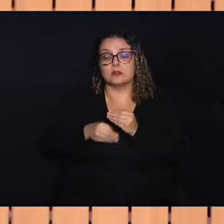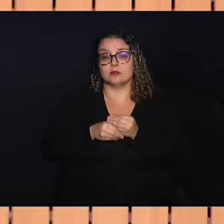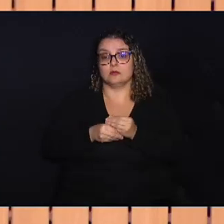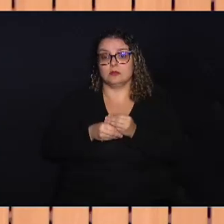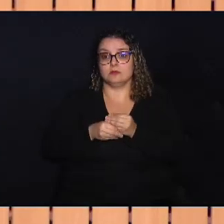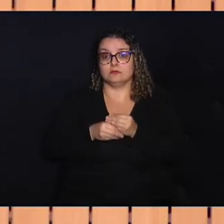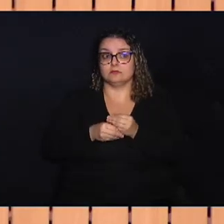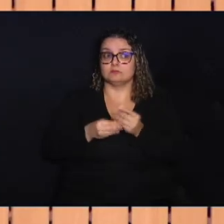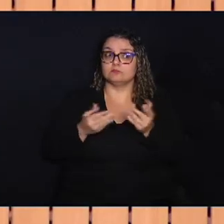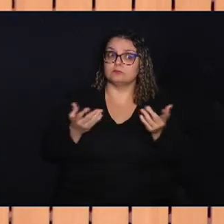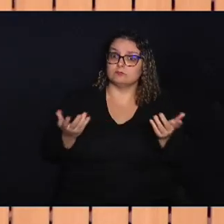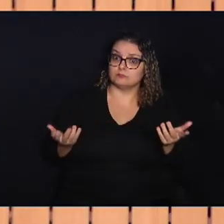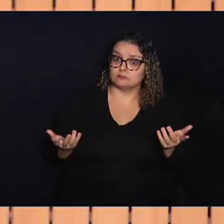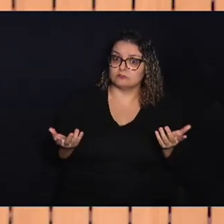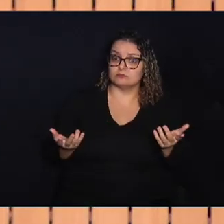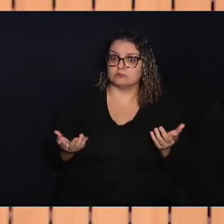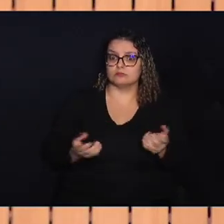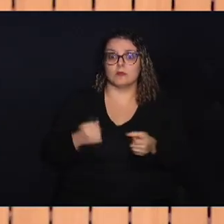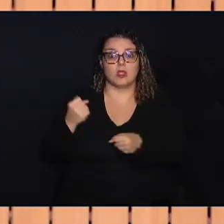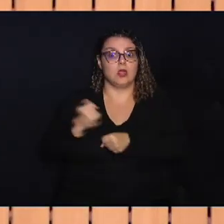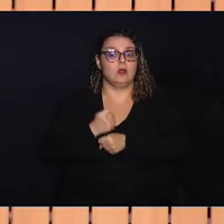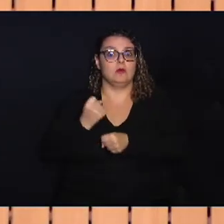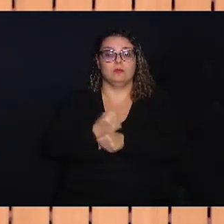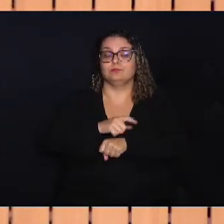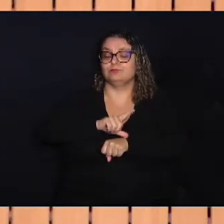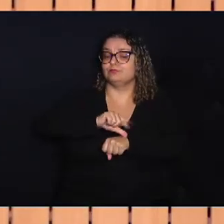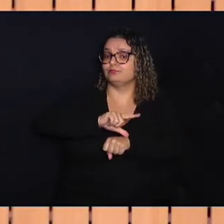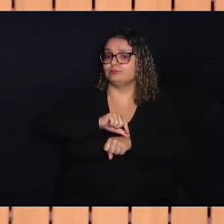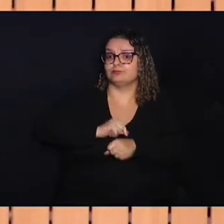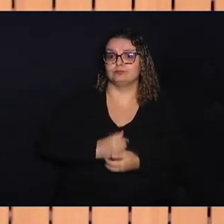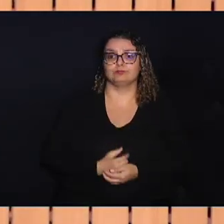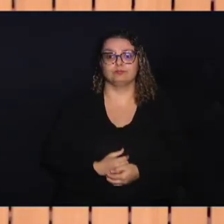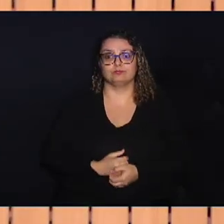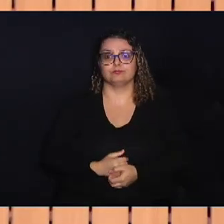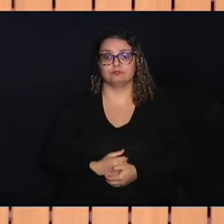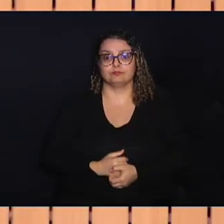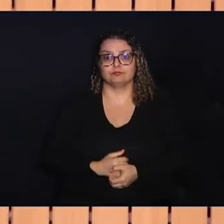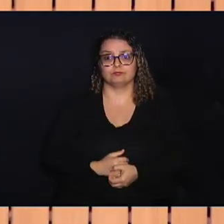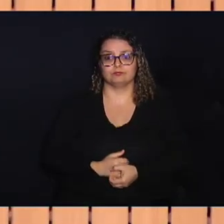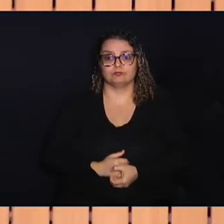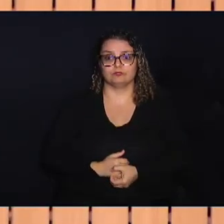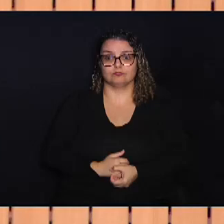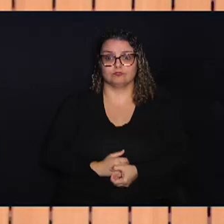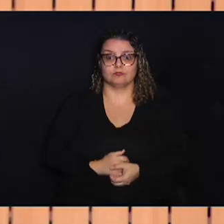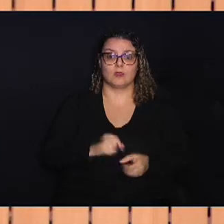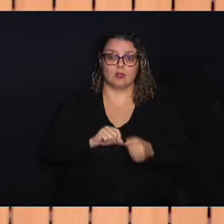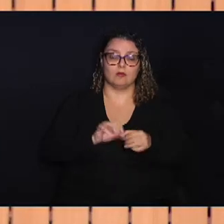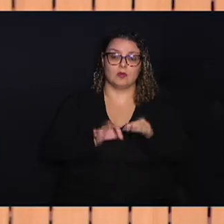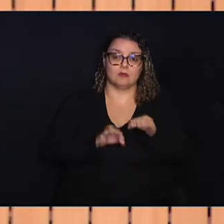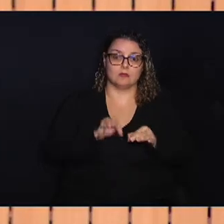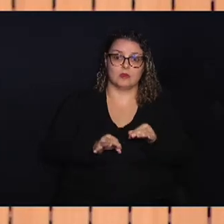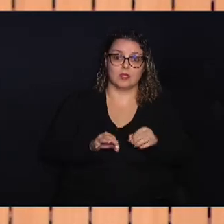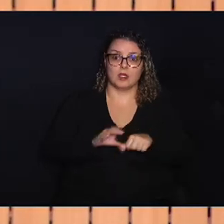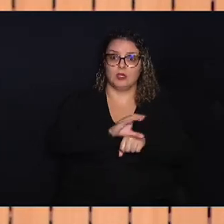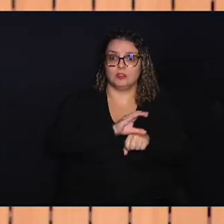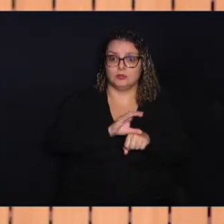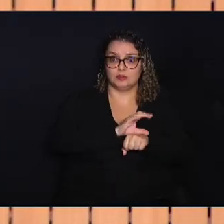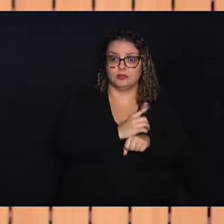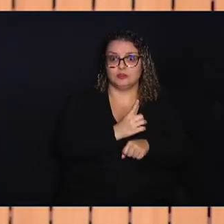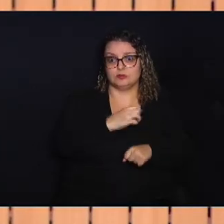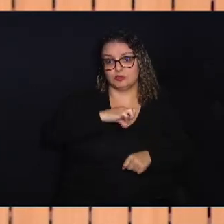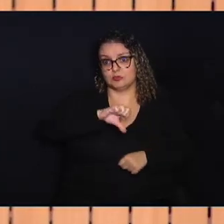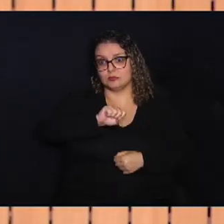coloca, com anos de atraso, faz uma justiça. Na verdade, a Constituição Federal de